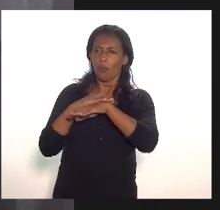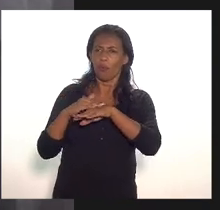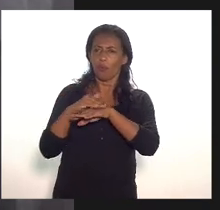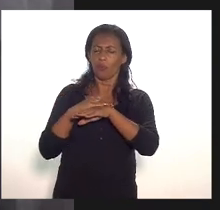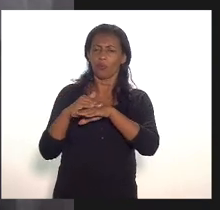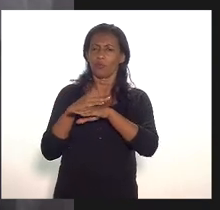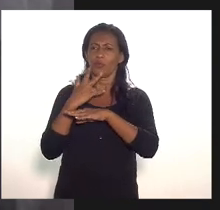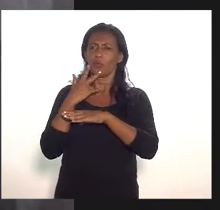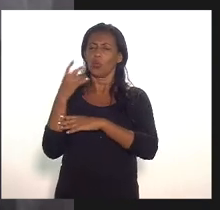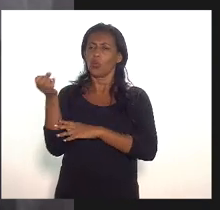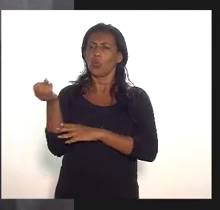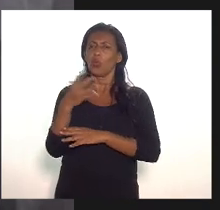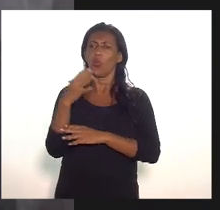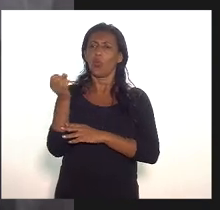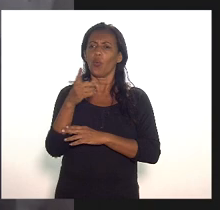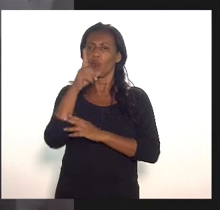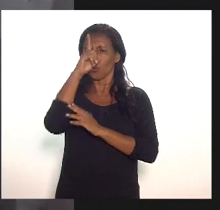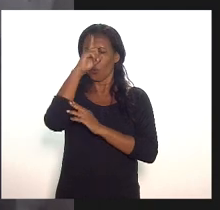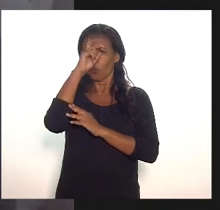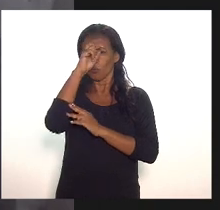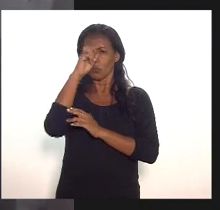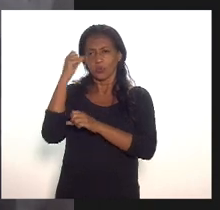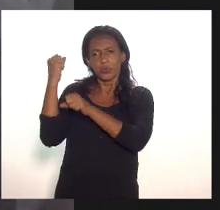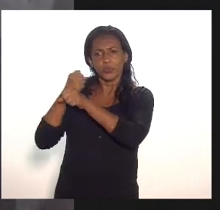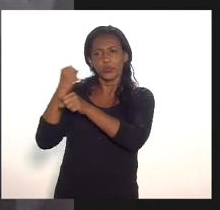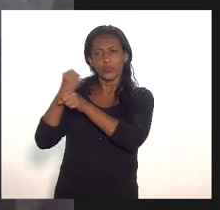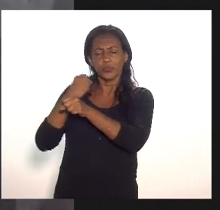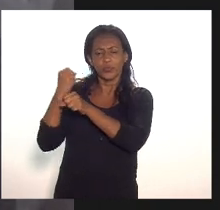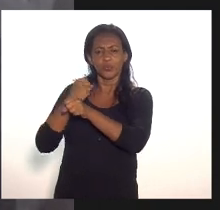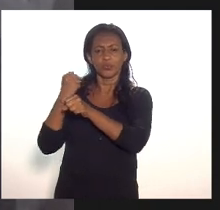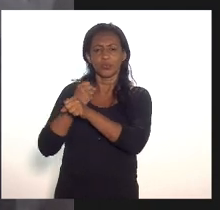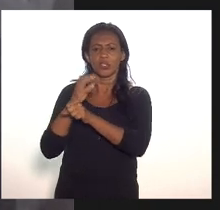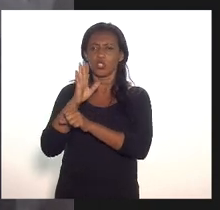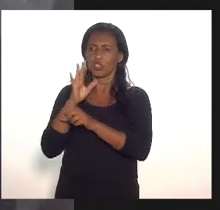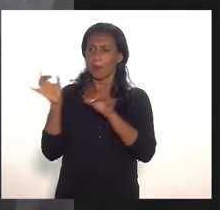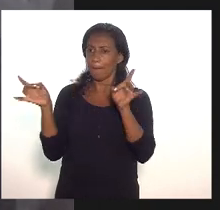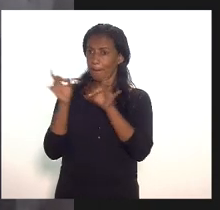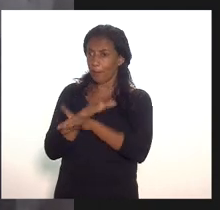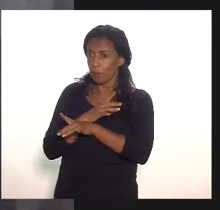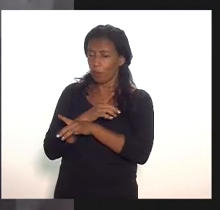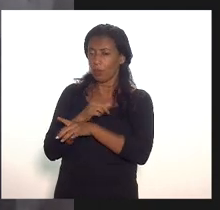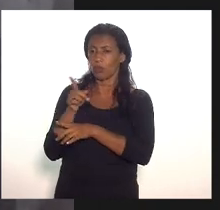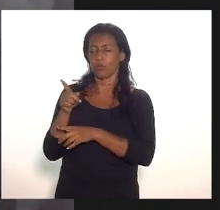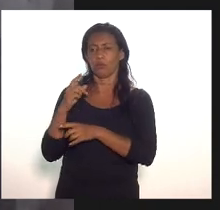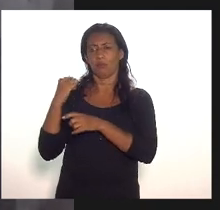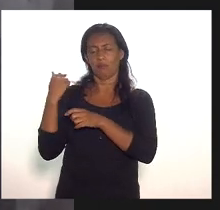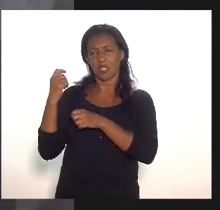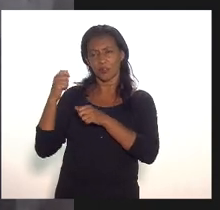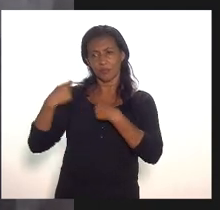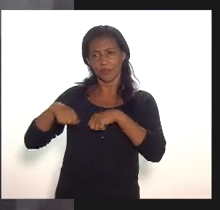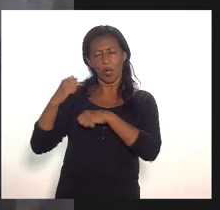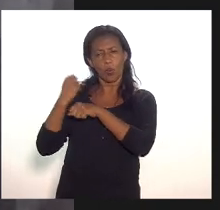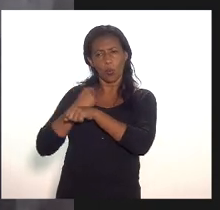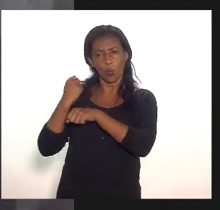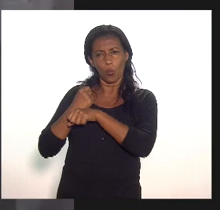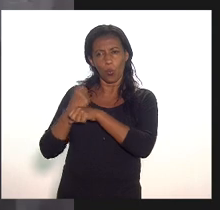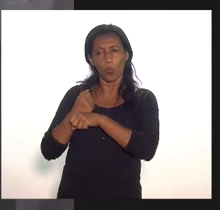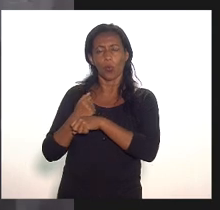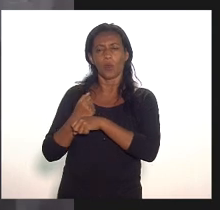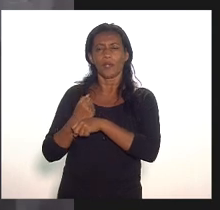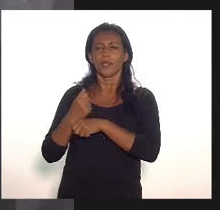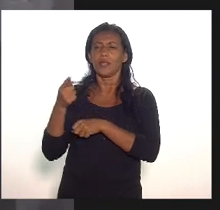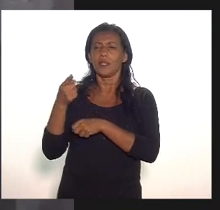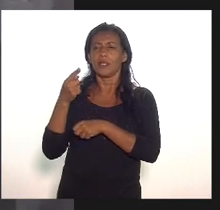o novo hospital que eles querem montar, que está lá pronto, que era o hospital que atendia o setor